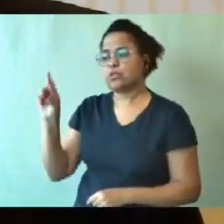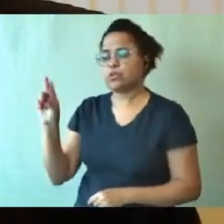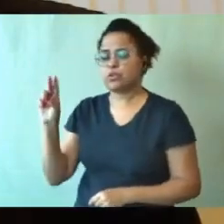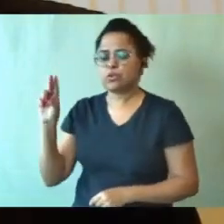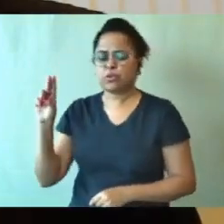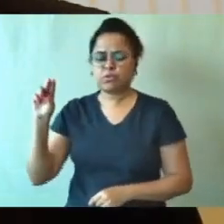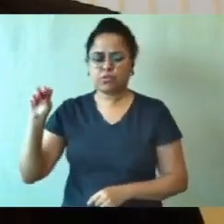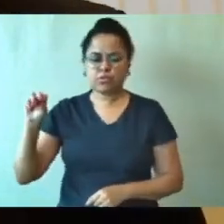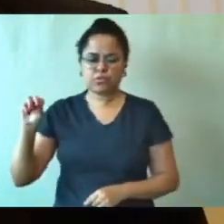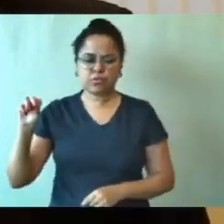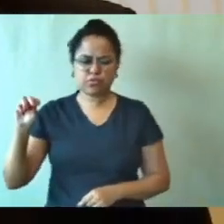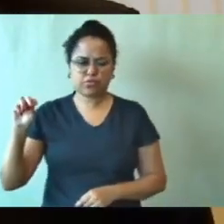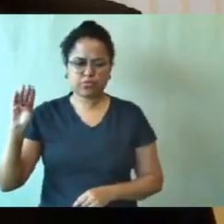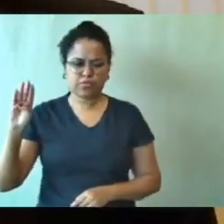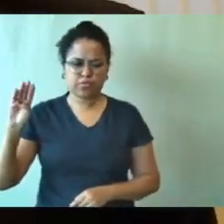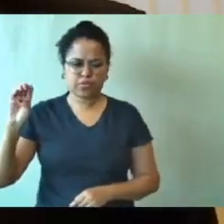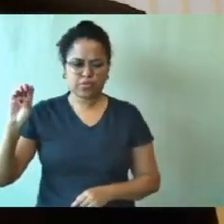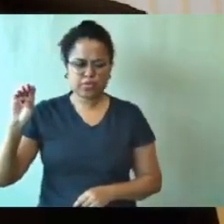Tá mudo aí, gente.